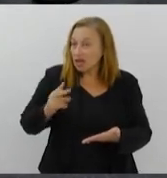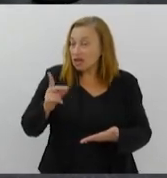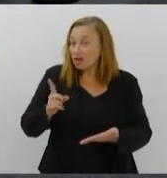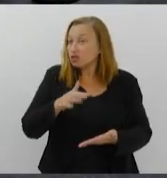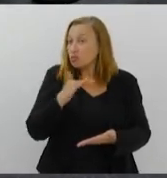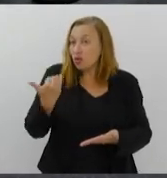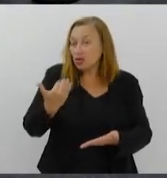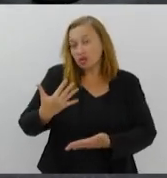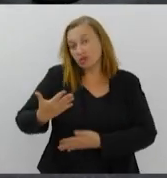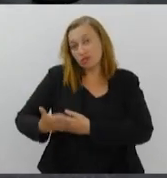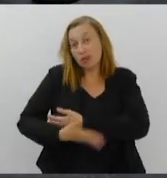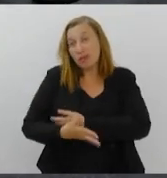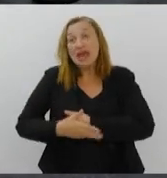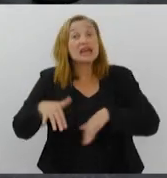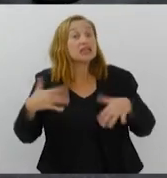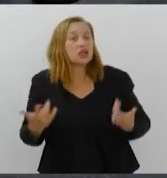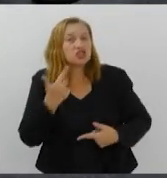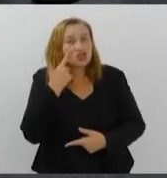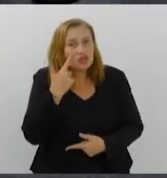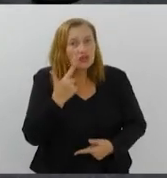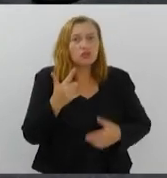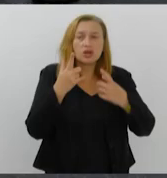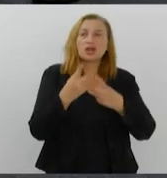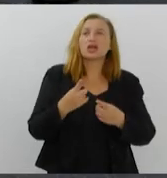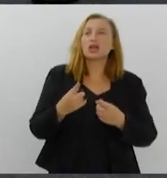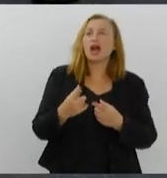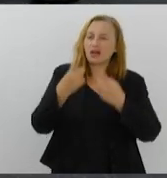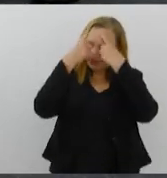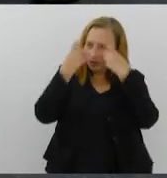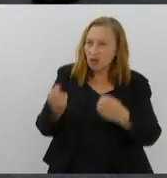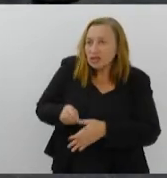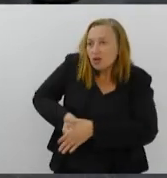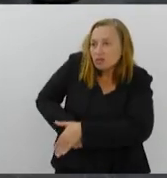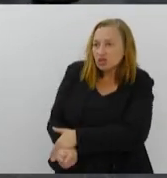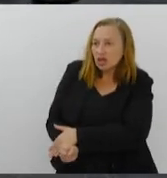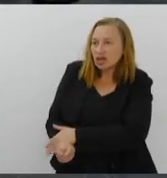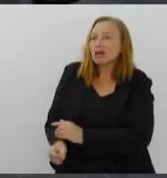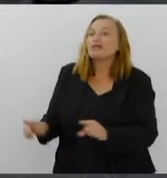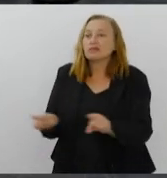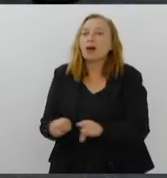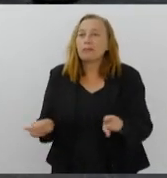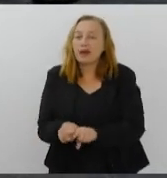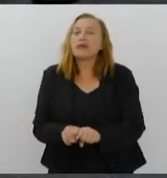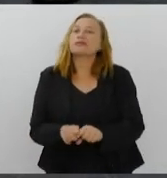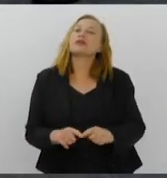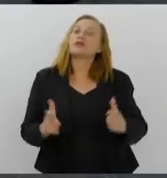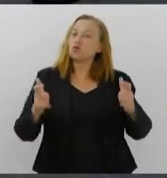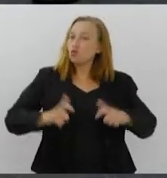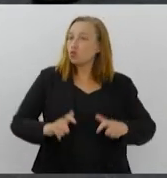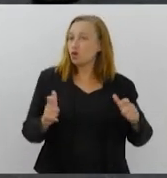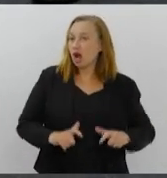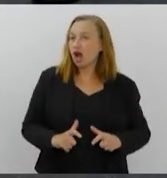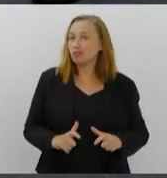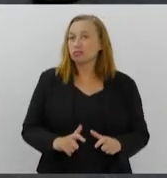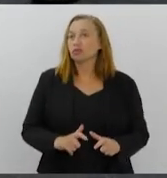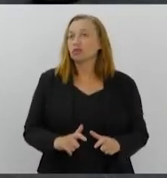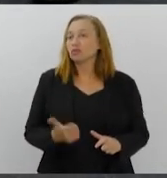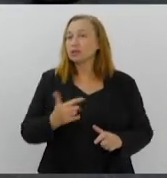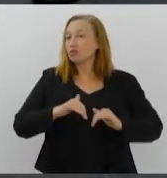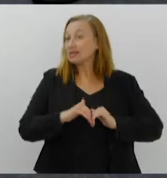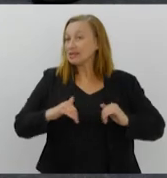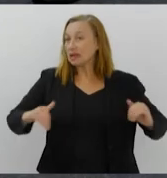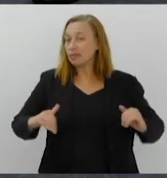de óbito. Então, a gente viu que a violência obstétrica também está nesse lugar onde não se separa